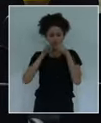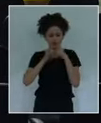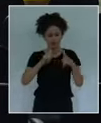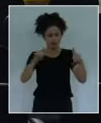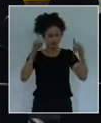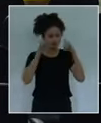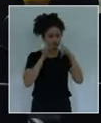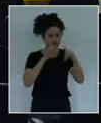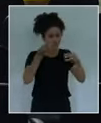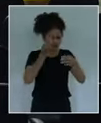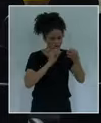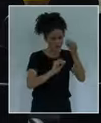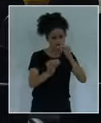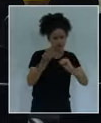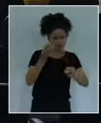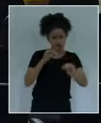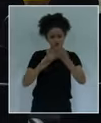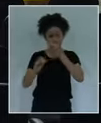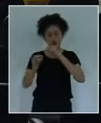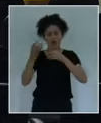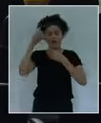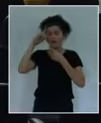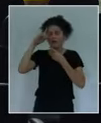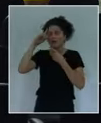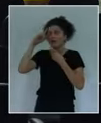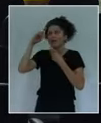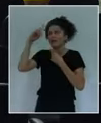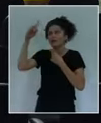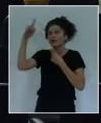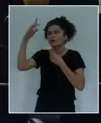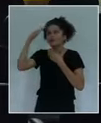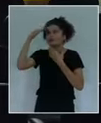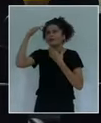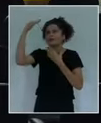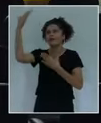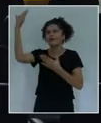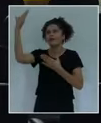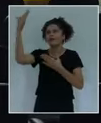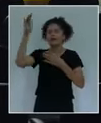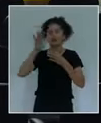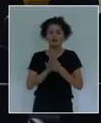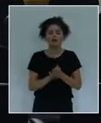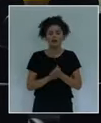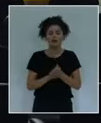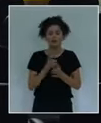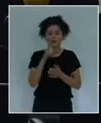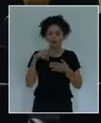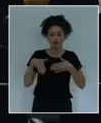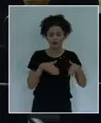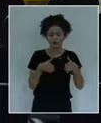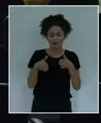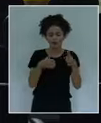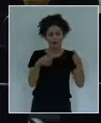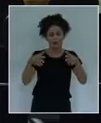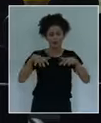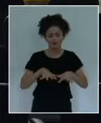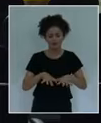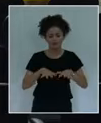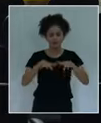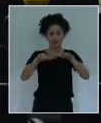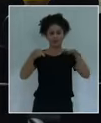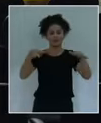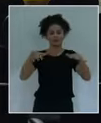foi acontecendo, e graças a Deus, Deus abençoou que o rio nem tanto assim encheu, né? Ficou marcada a passagem dessas